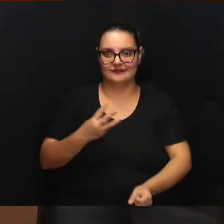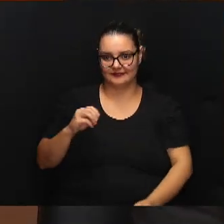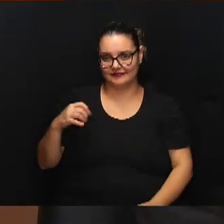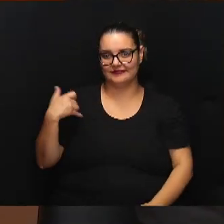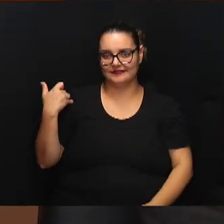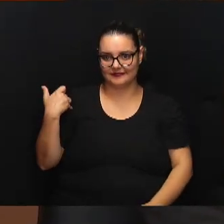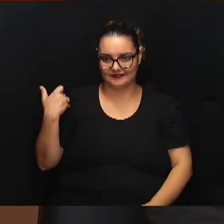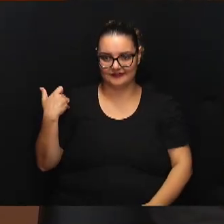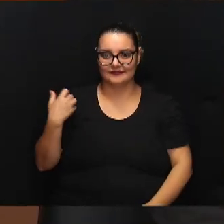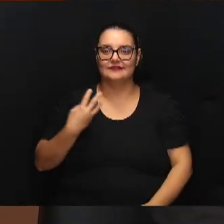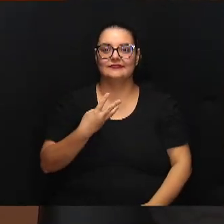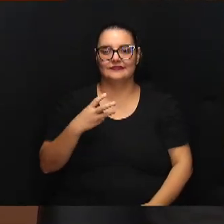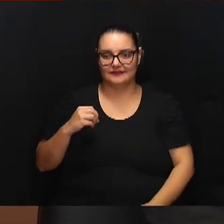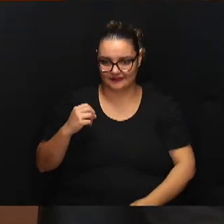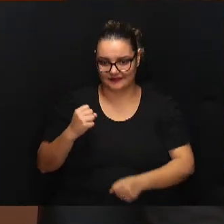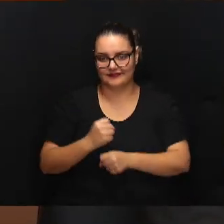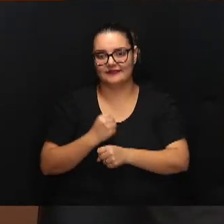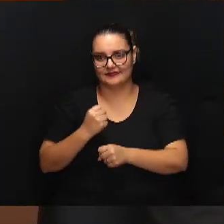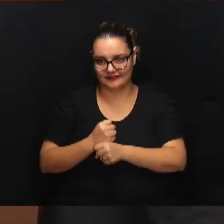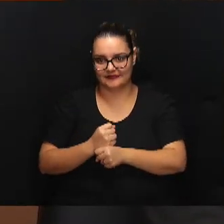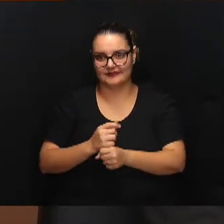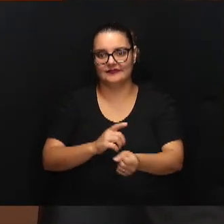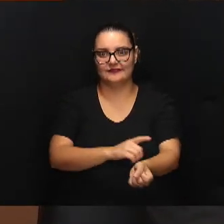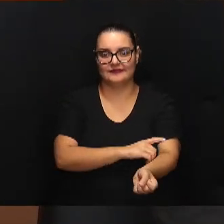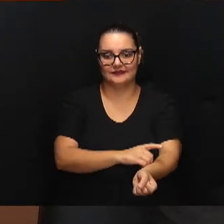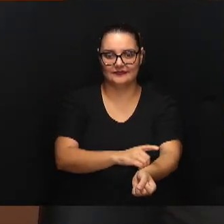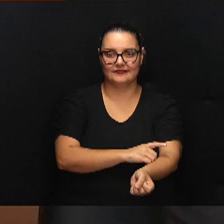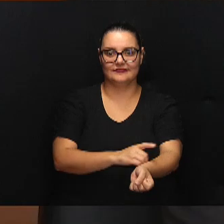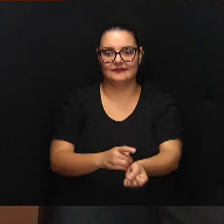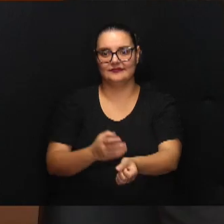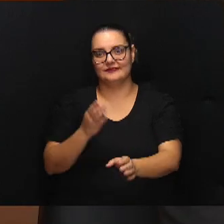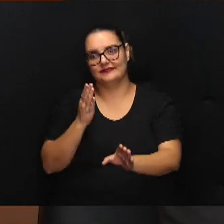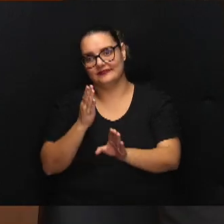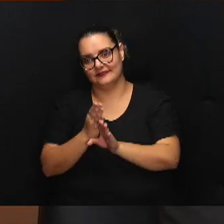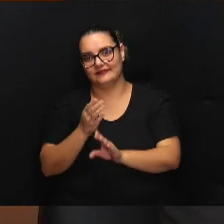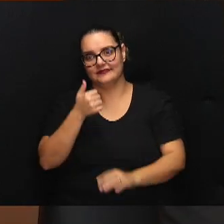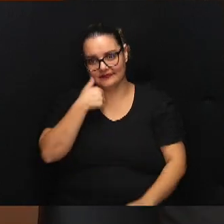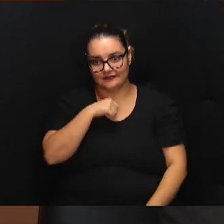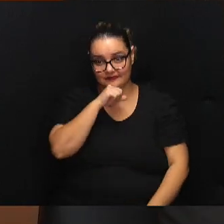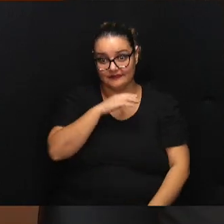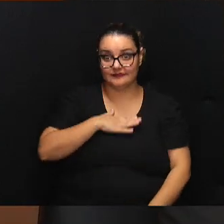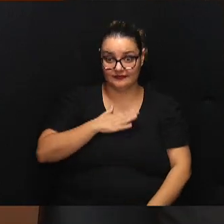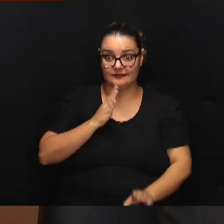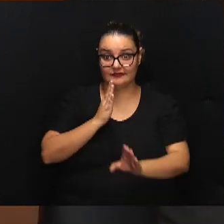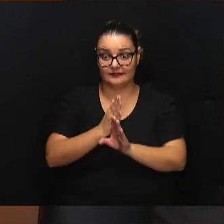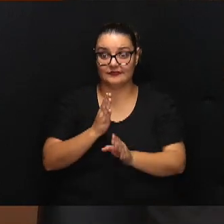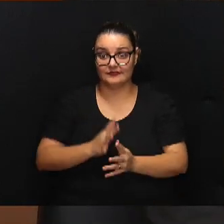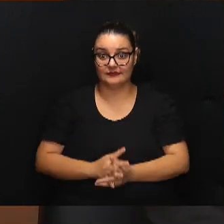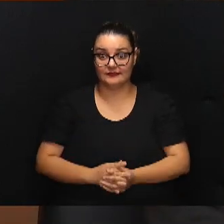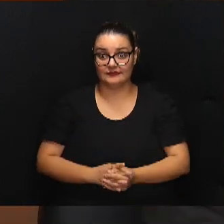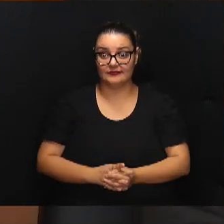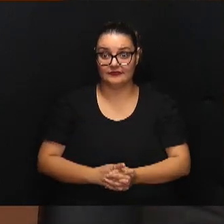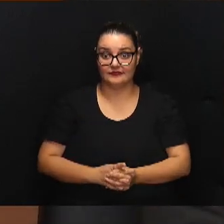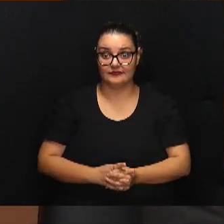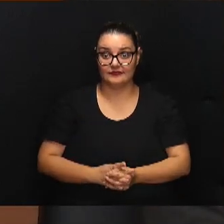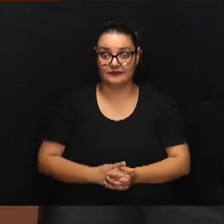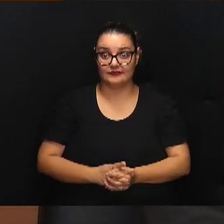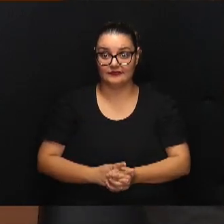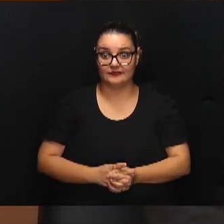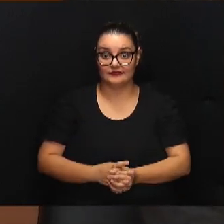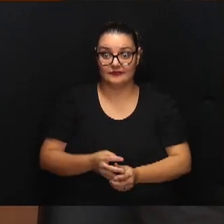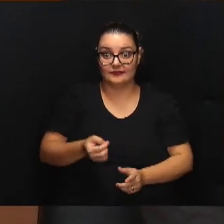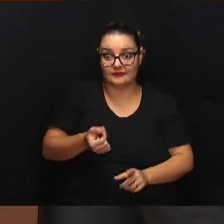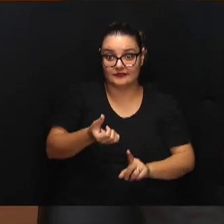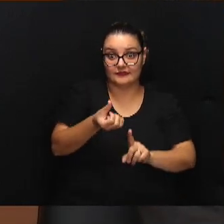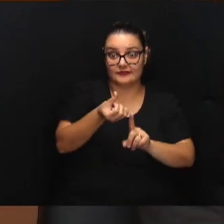e tenho 30 anos de diabetes praticamente. Descobri, né, minha mãe descobriu. Estávamos perto de 6